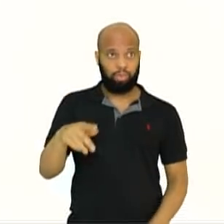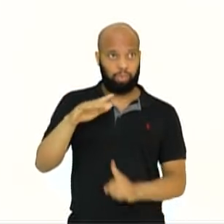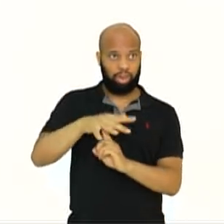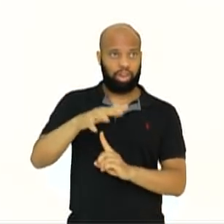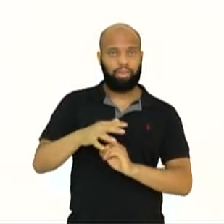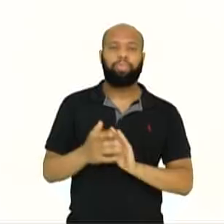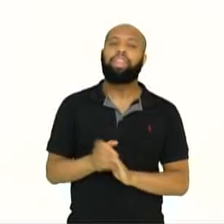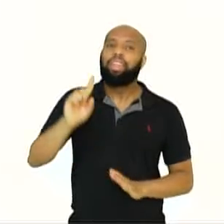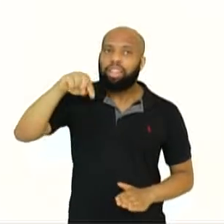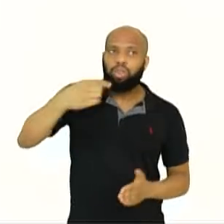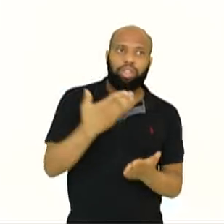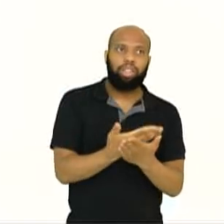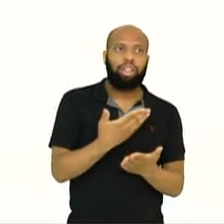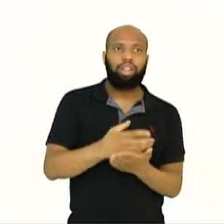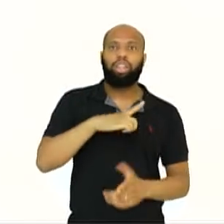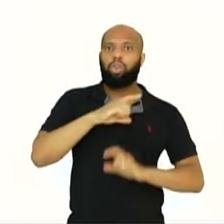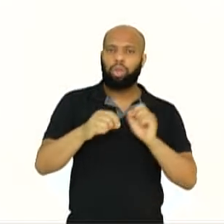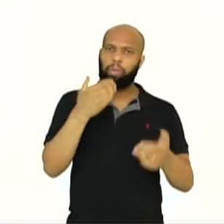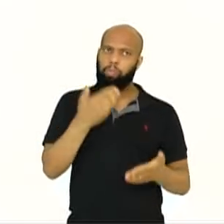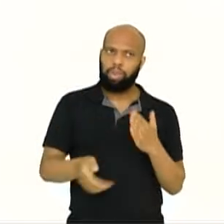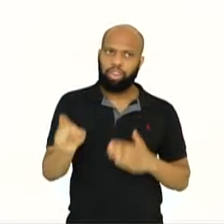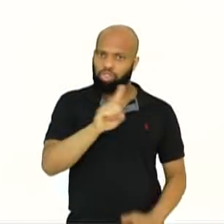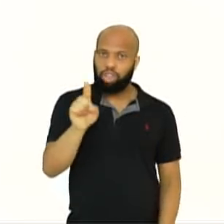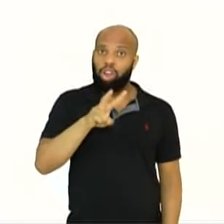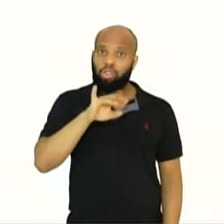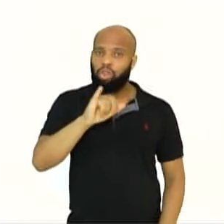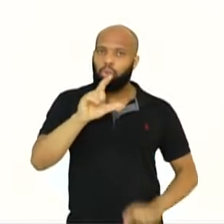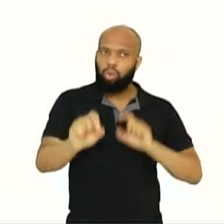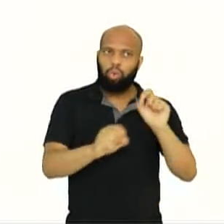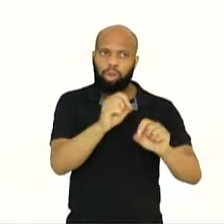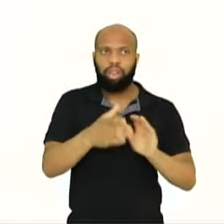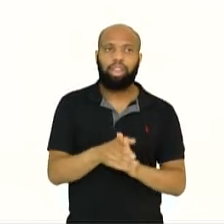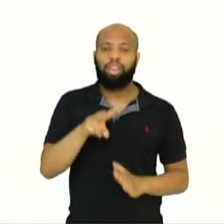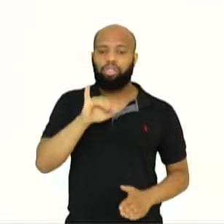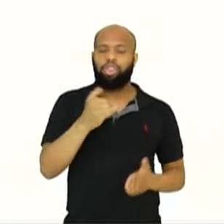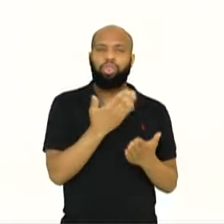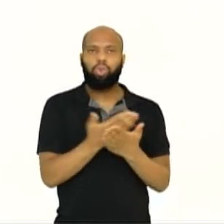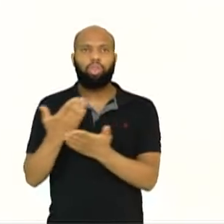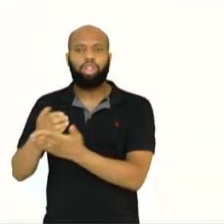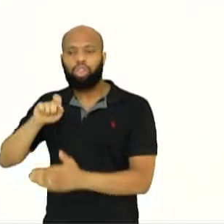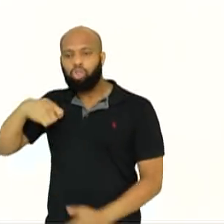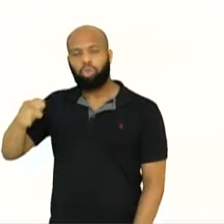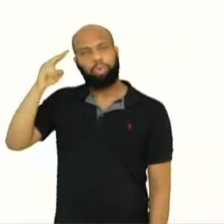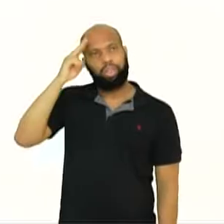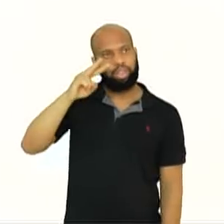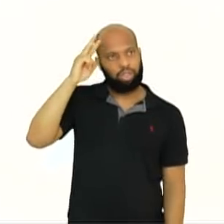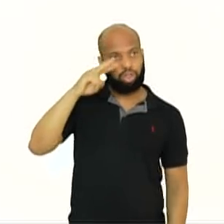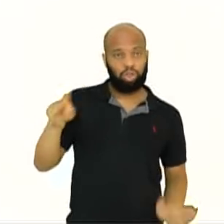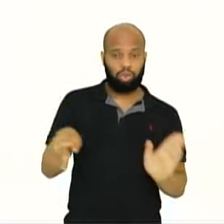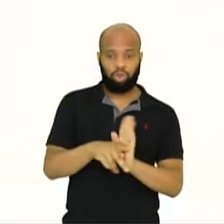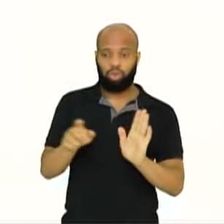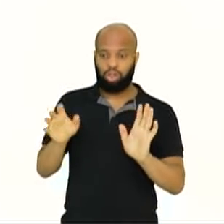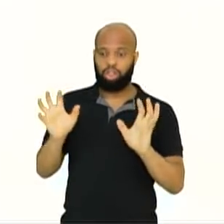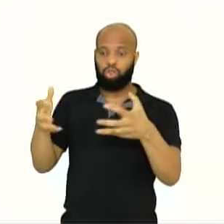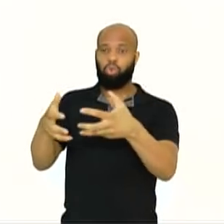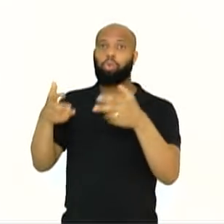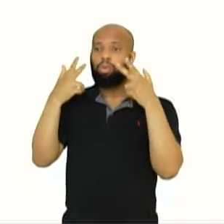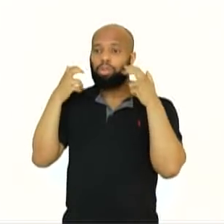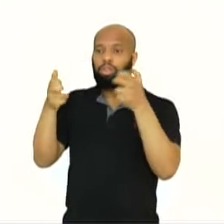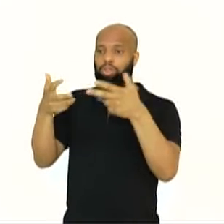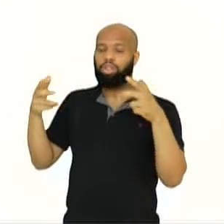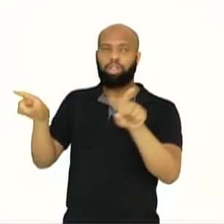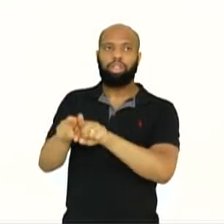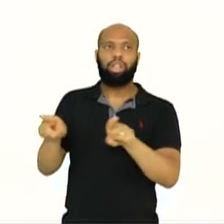na próxima aula, galerinha, não percam, nós vamos agora falar um pouco mais sobre a história dos chetás e o acervo e